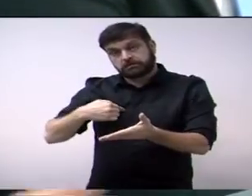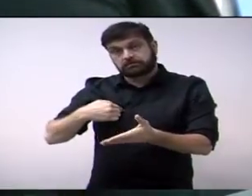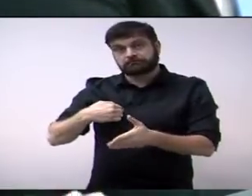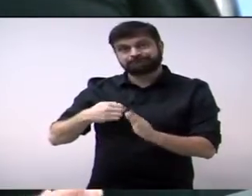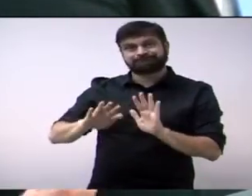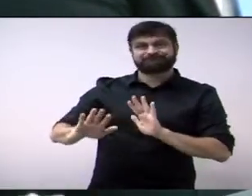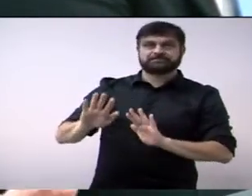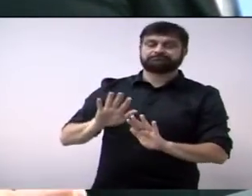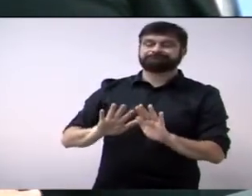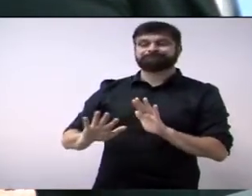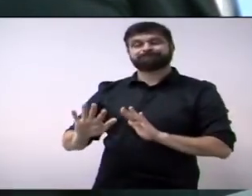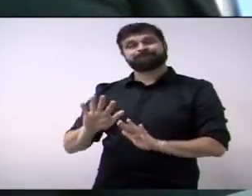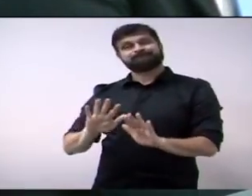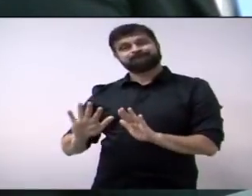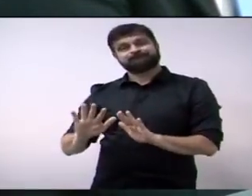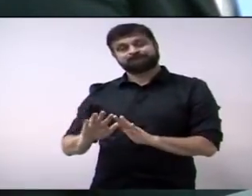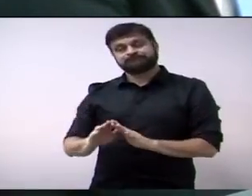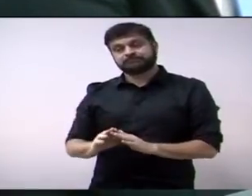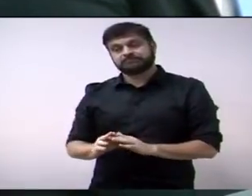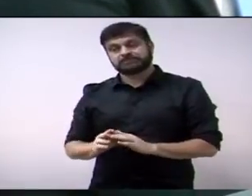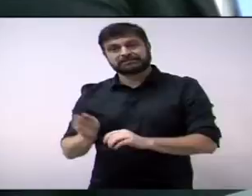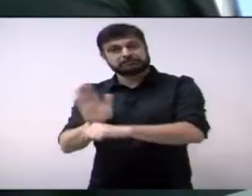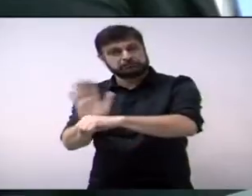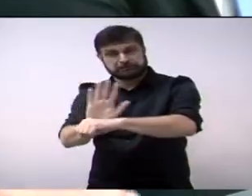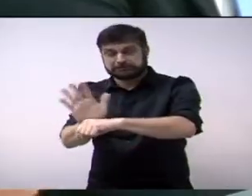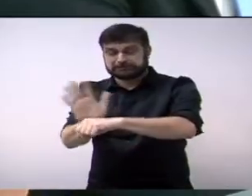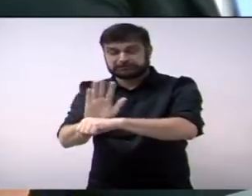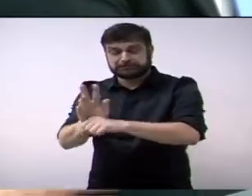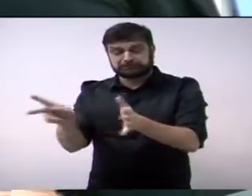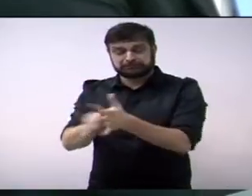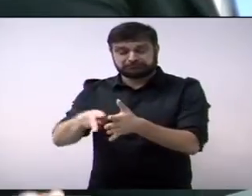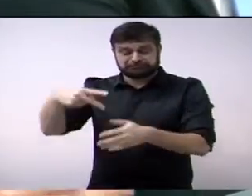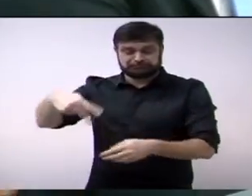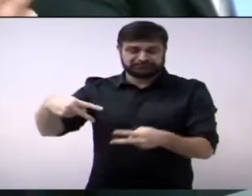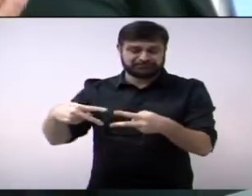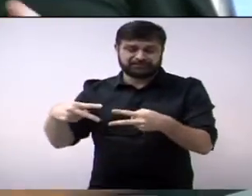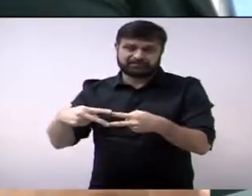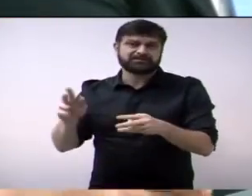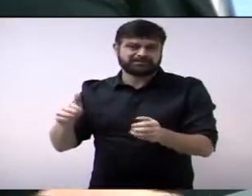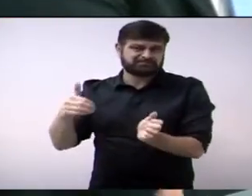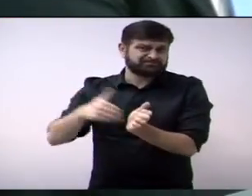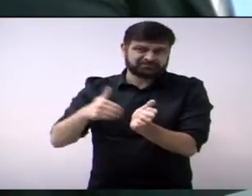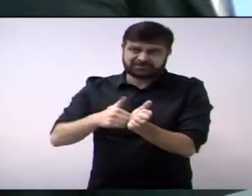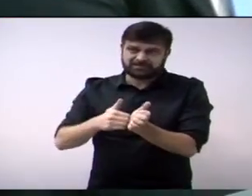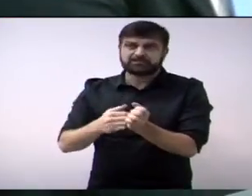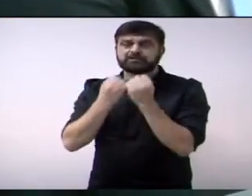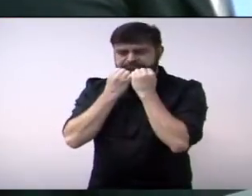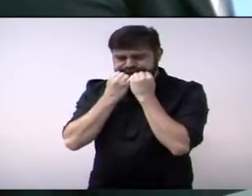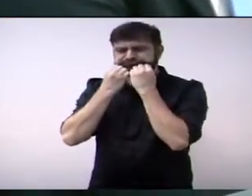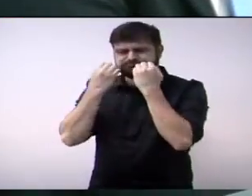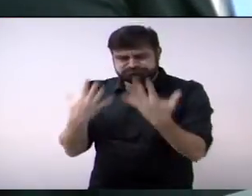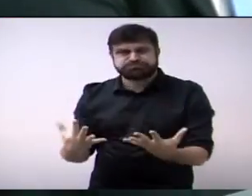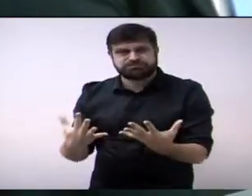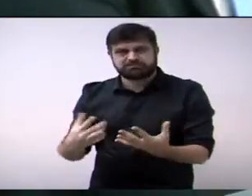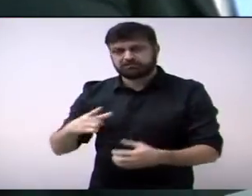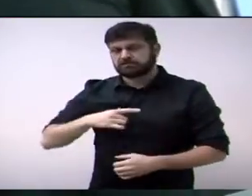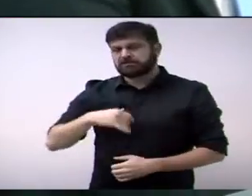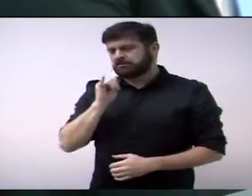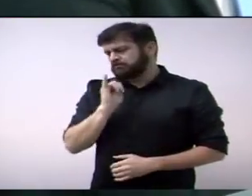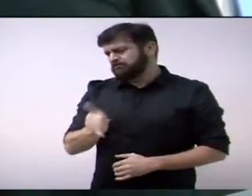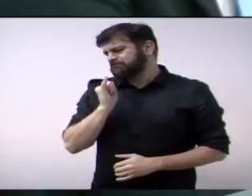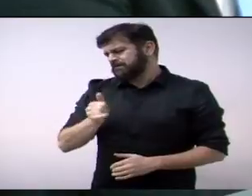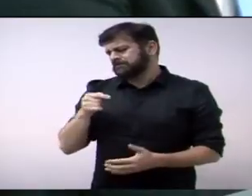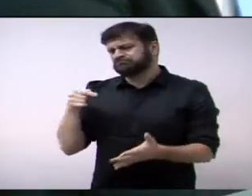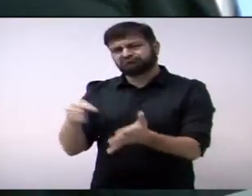seríssimas reticências em relação à indústria do cinema. Isso não é segredo de ninguém. Eu tenho inúmeras manifestações aqui do